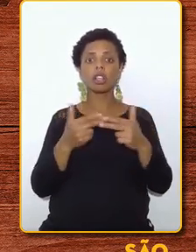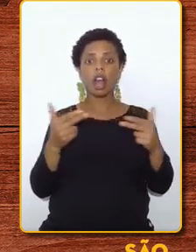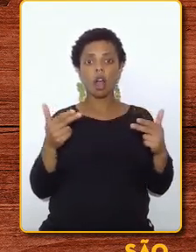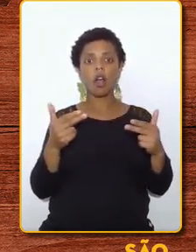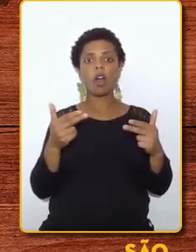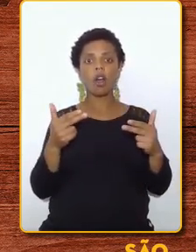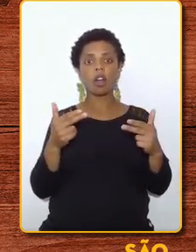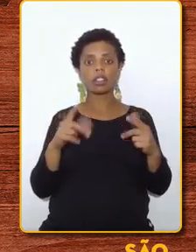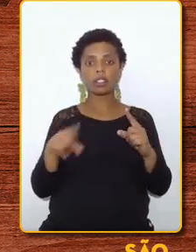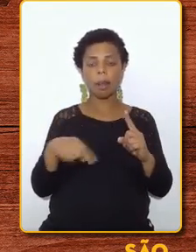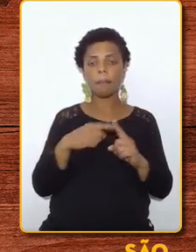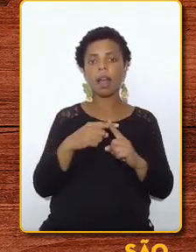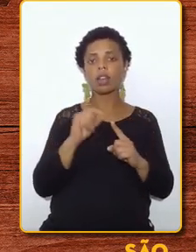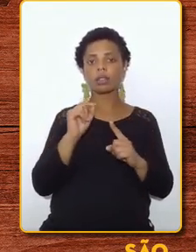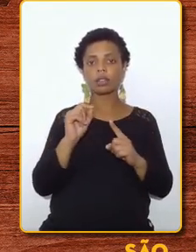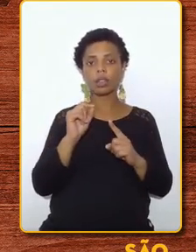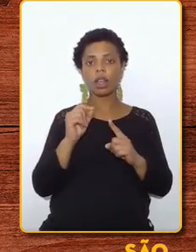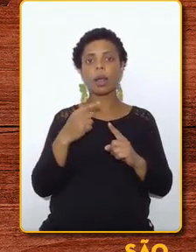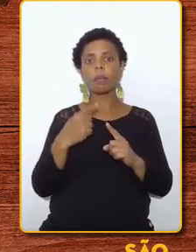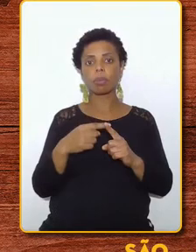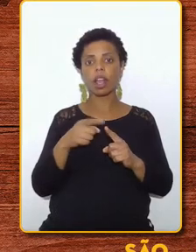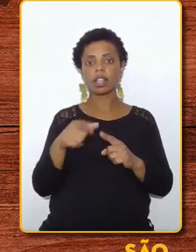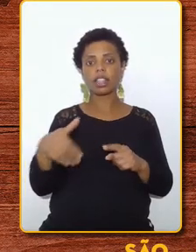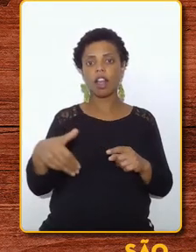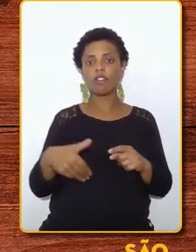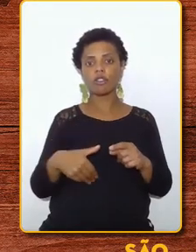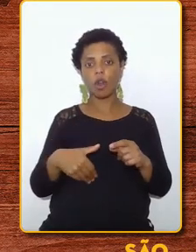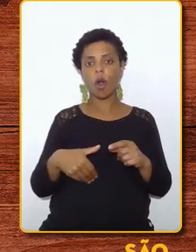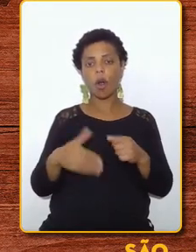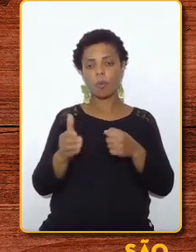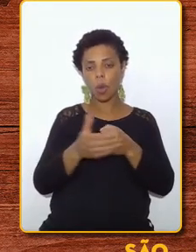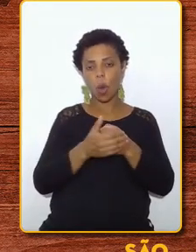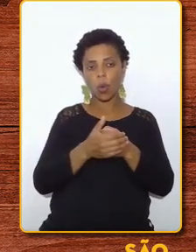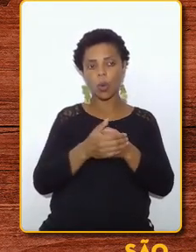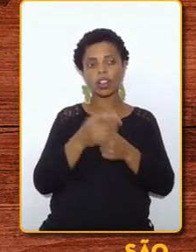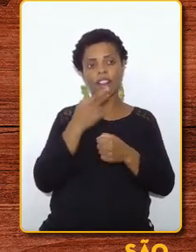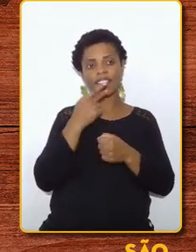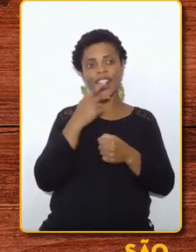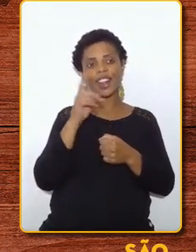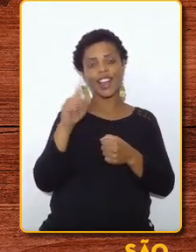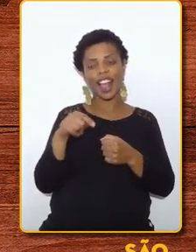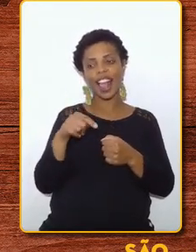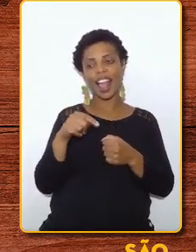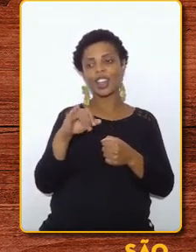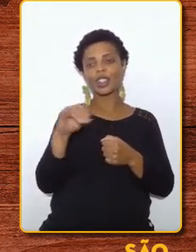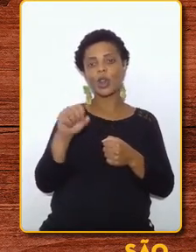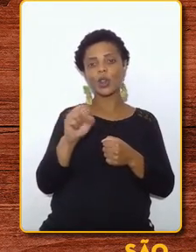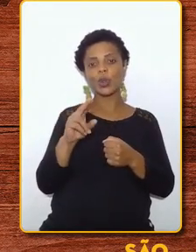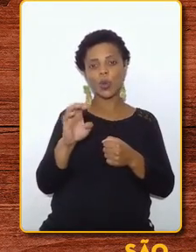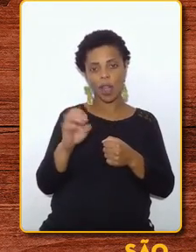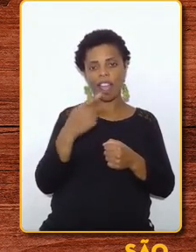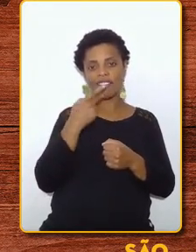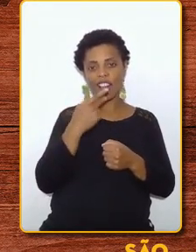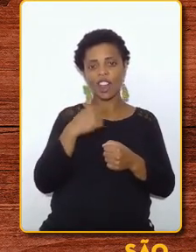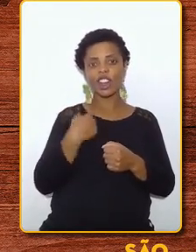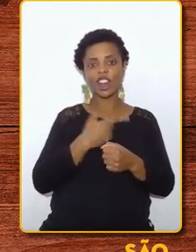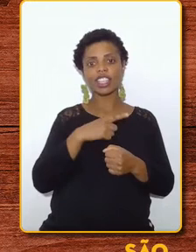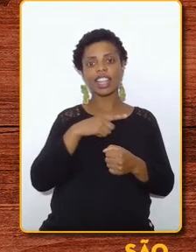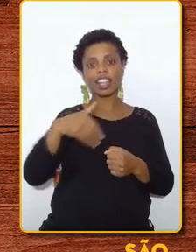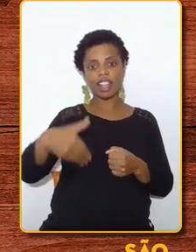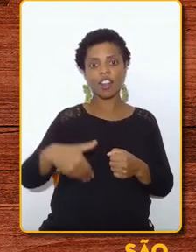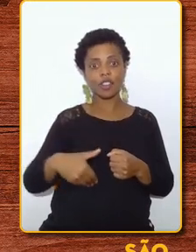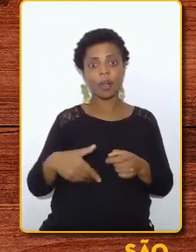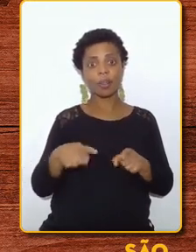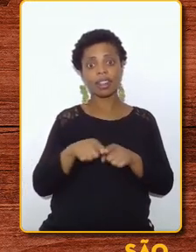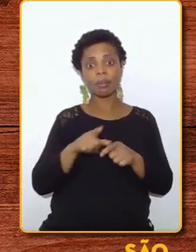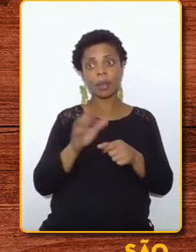fome oculta é um termo que foi trabalhado por Josué, né? A gente tem essa fome agora oculta, inclusive oculta no